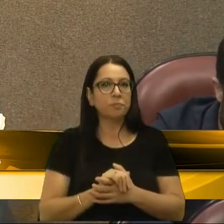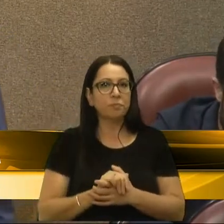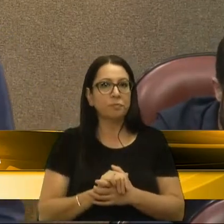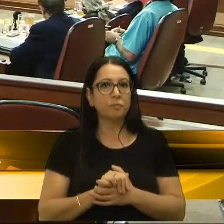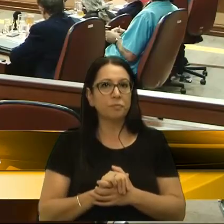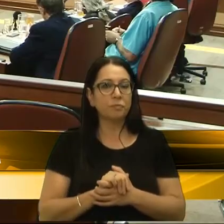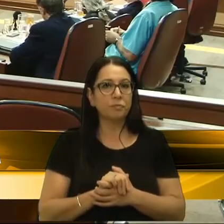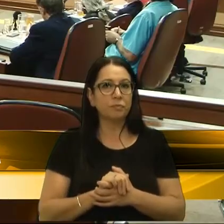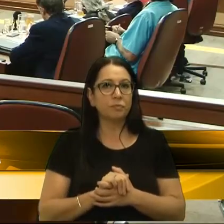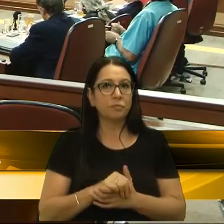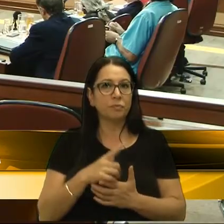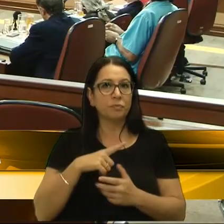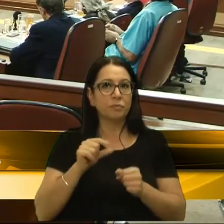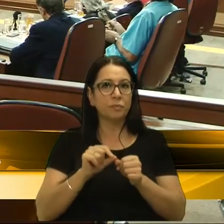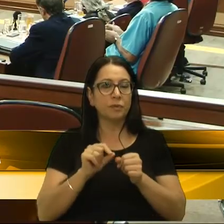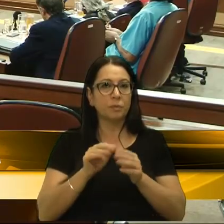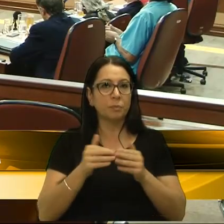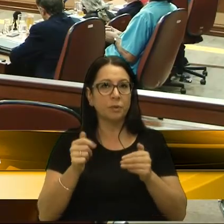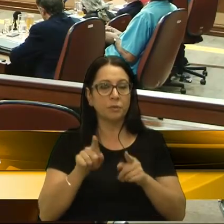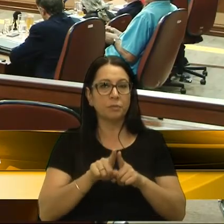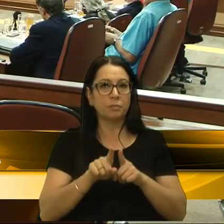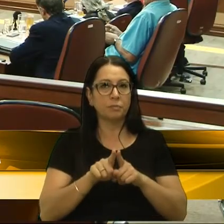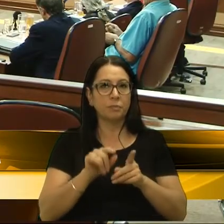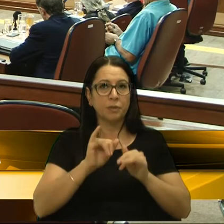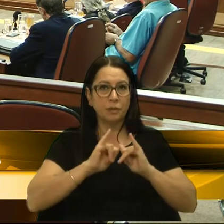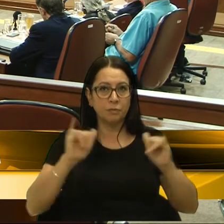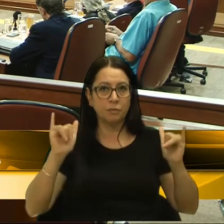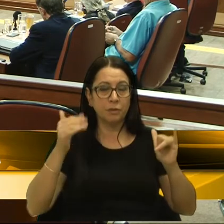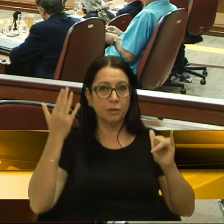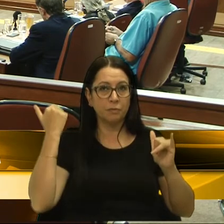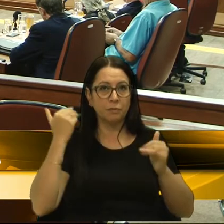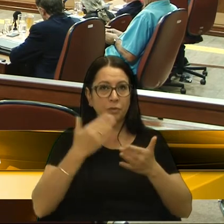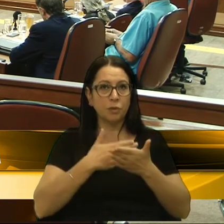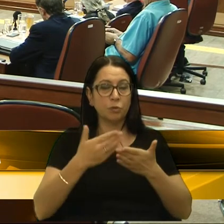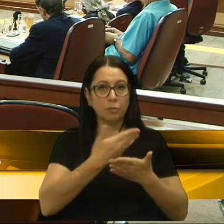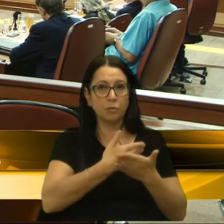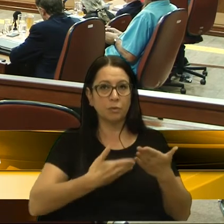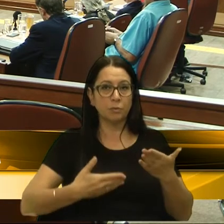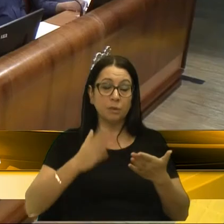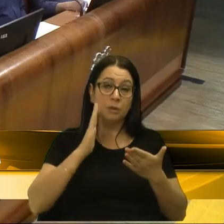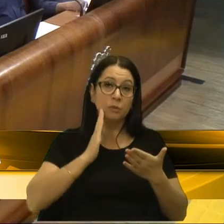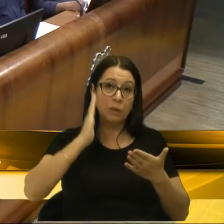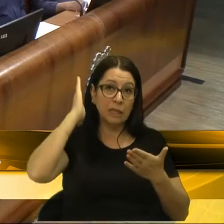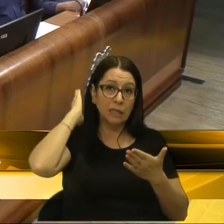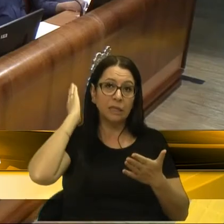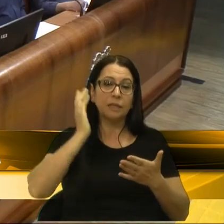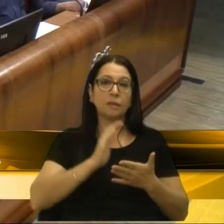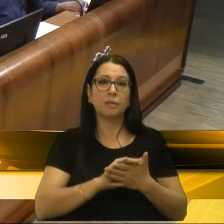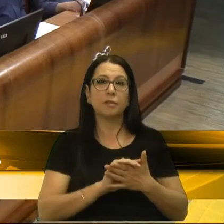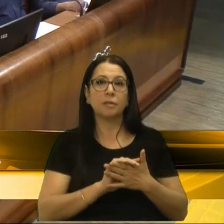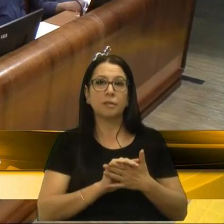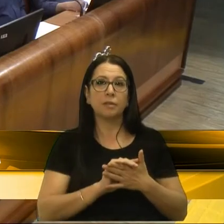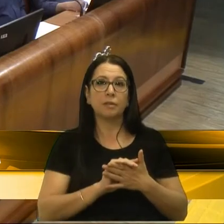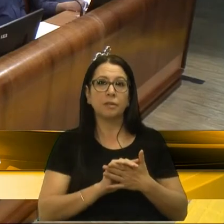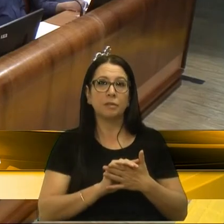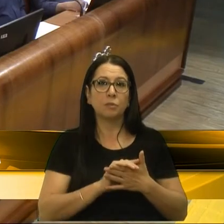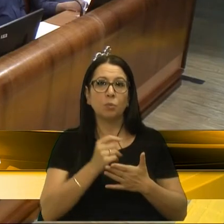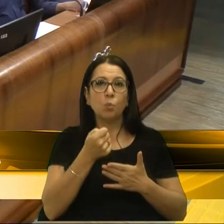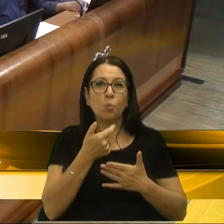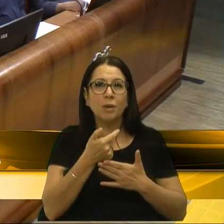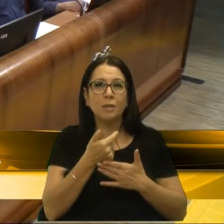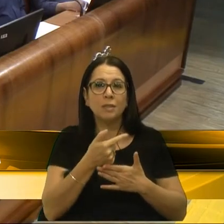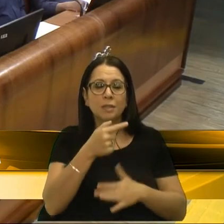Nós tínhamos feito esse pedido de informações logo no início do governo Guerra e praticamente estava quase